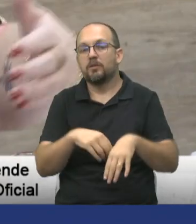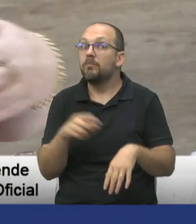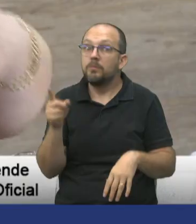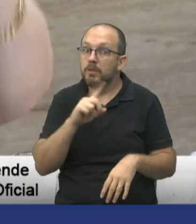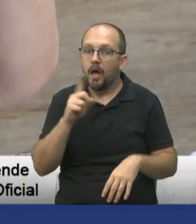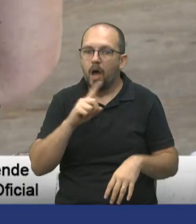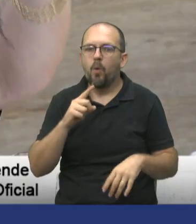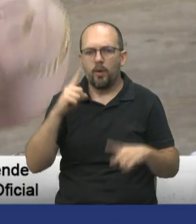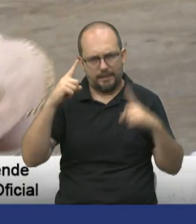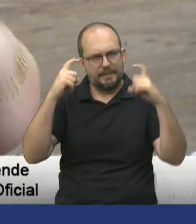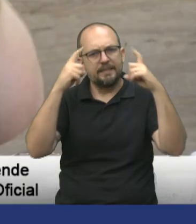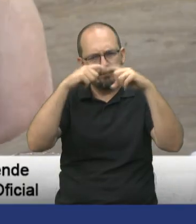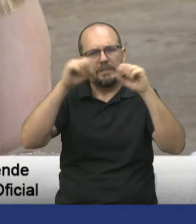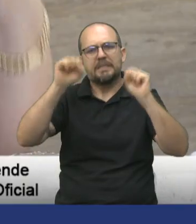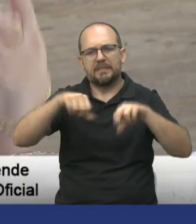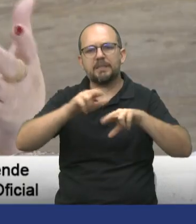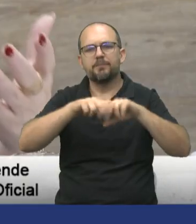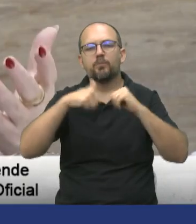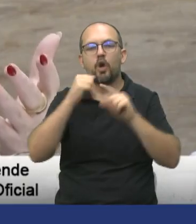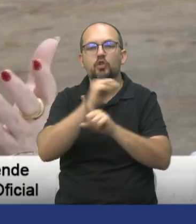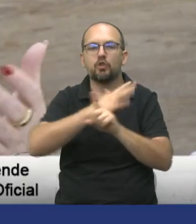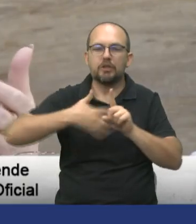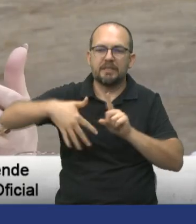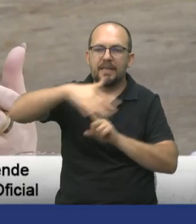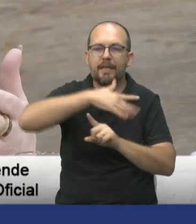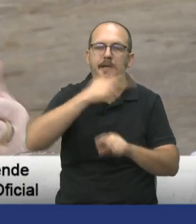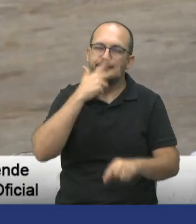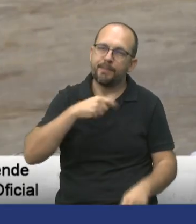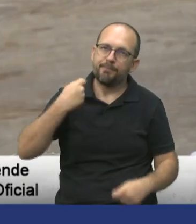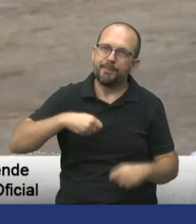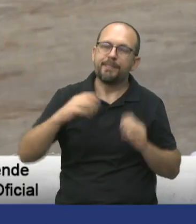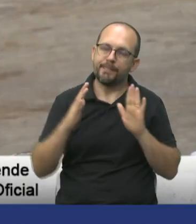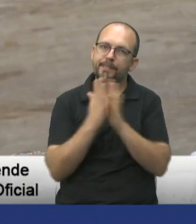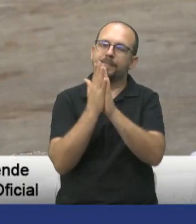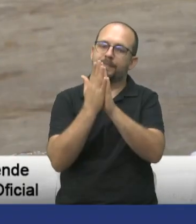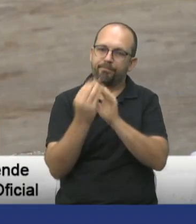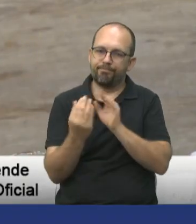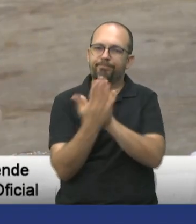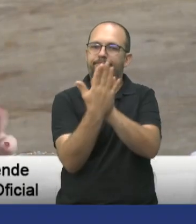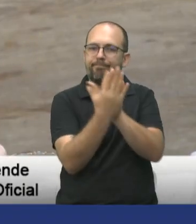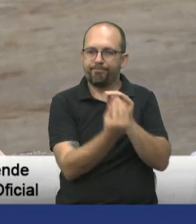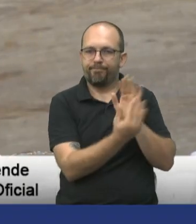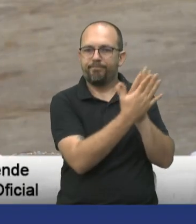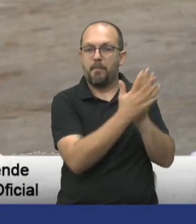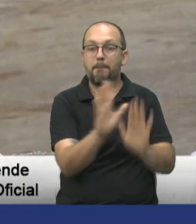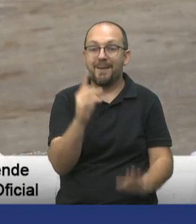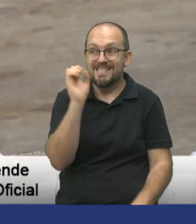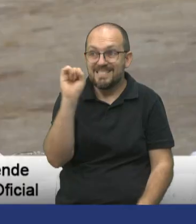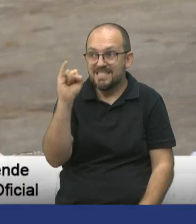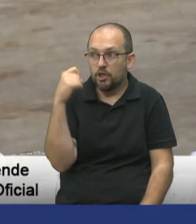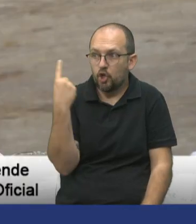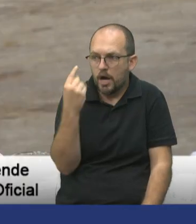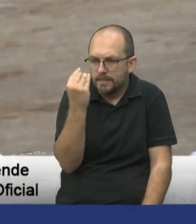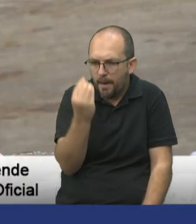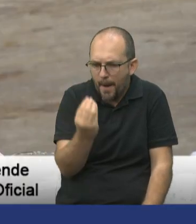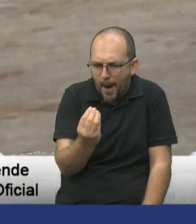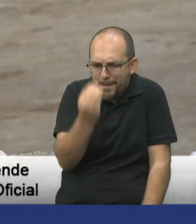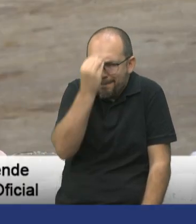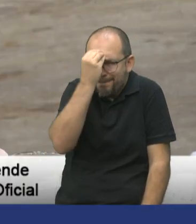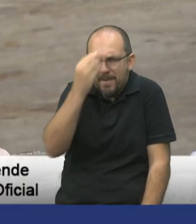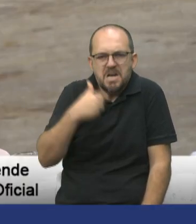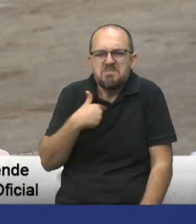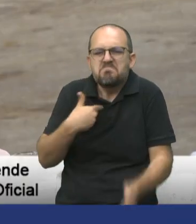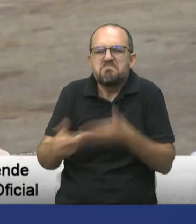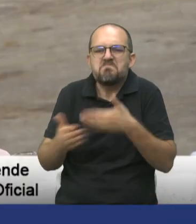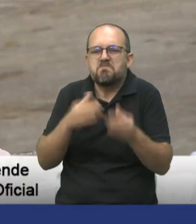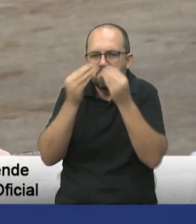desta ideia, desses marcadores sociais que nós temos que provar. Mas se a gente tem, né, bota na cabeça que a gente, né, não tem que provar nada